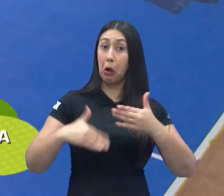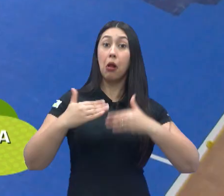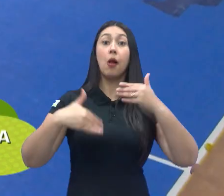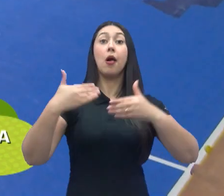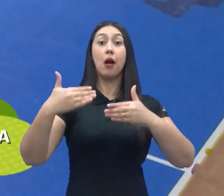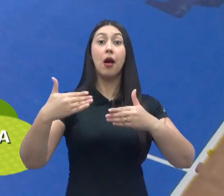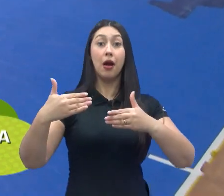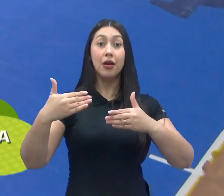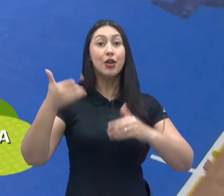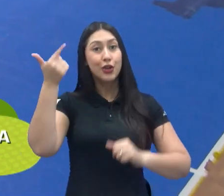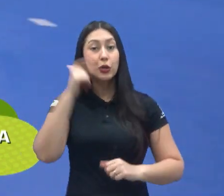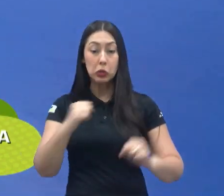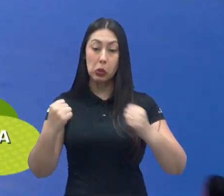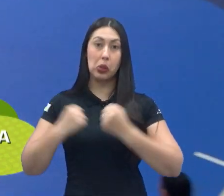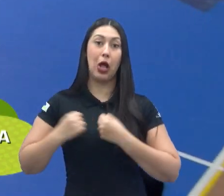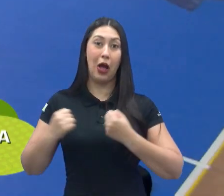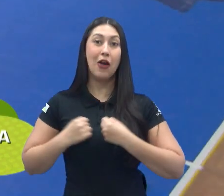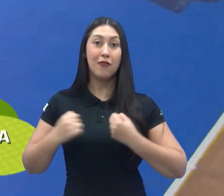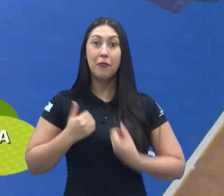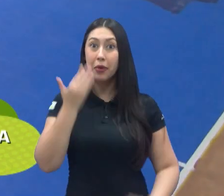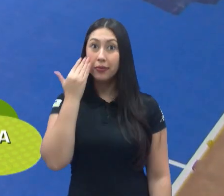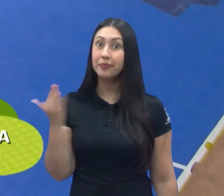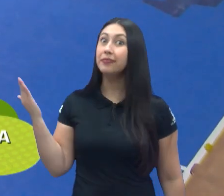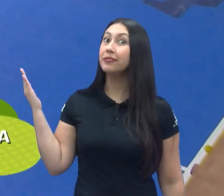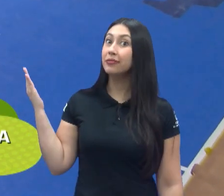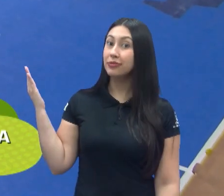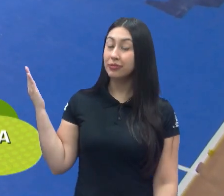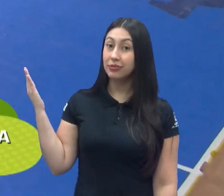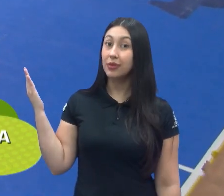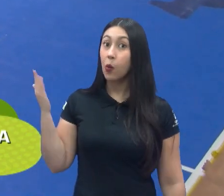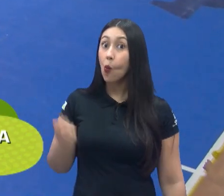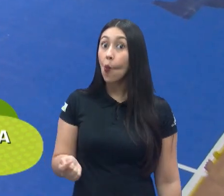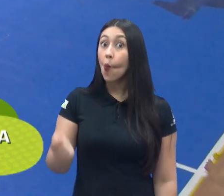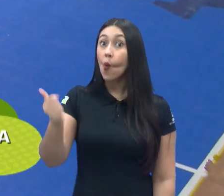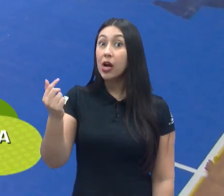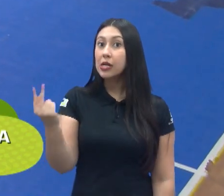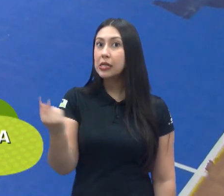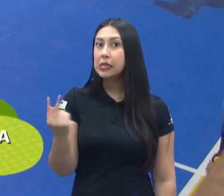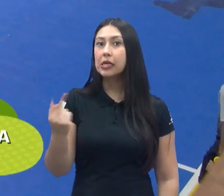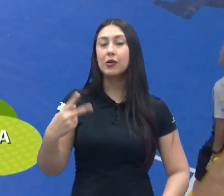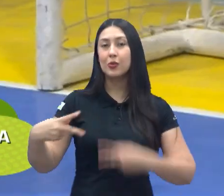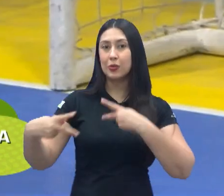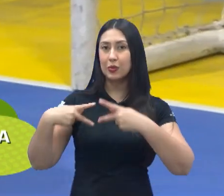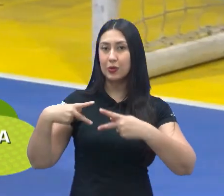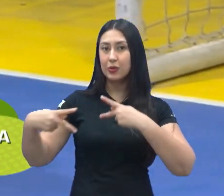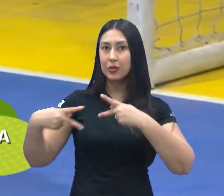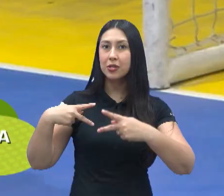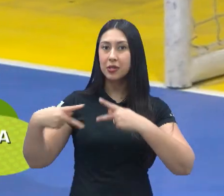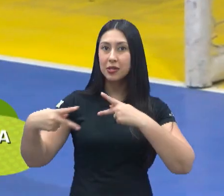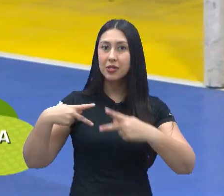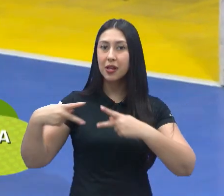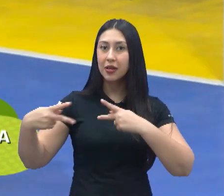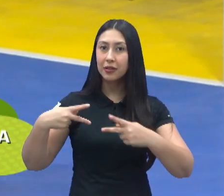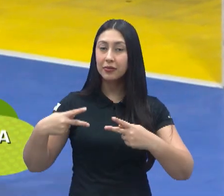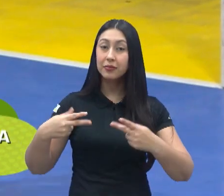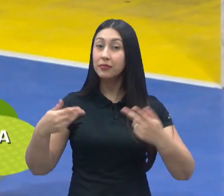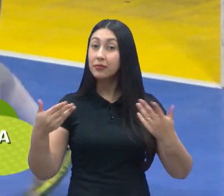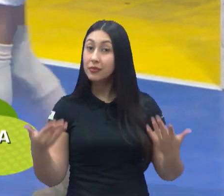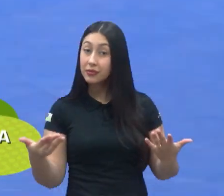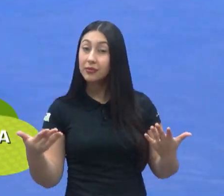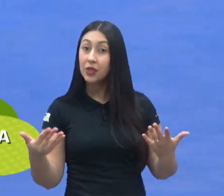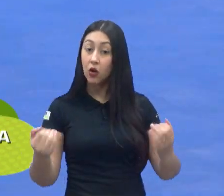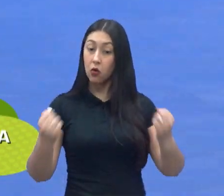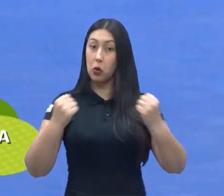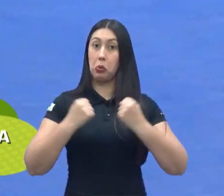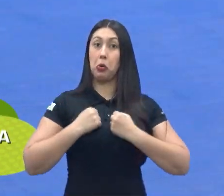fazendo grande defesa e salvando o que seria o segundo do São José. E já que estamos falando de